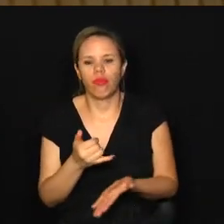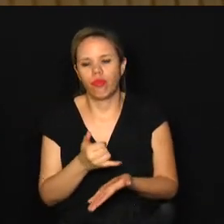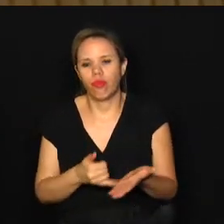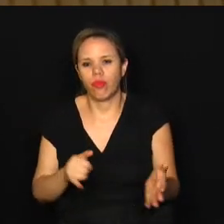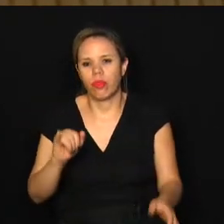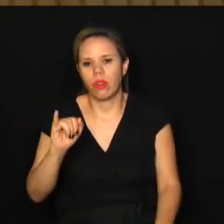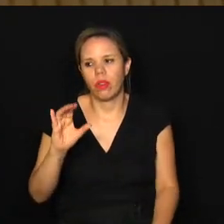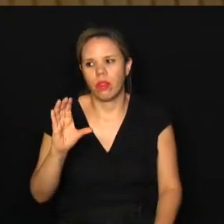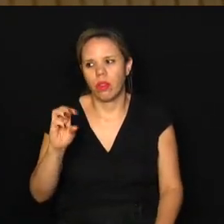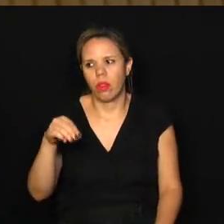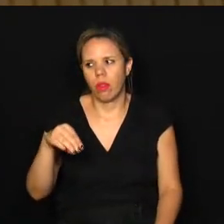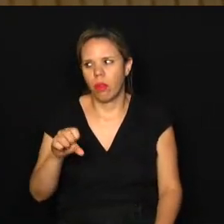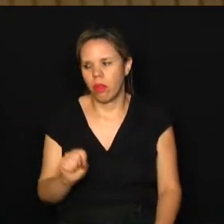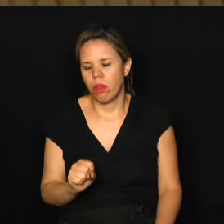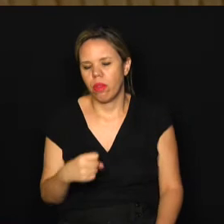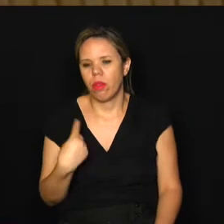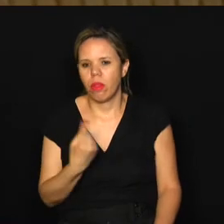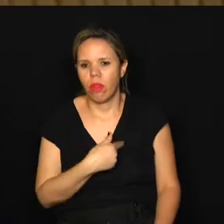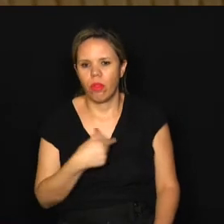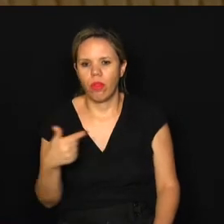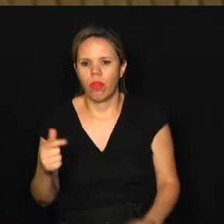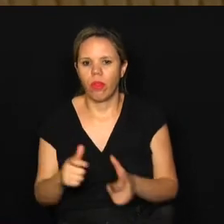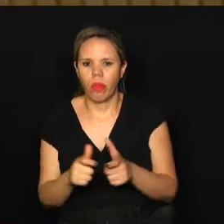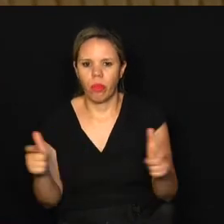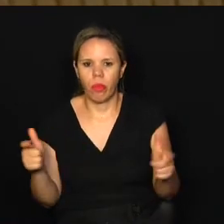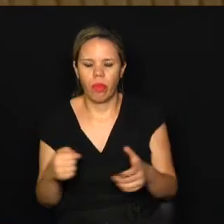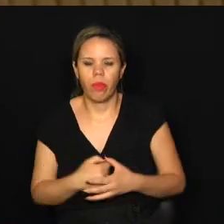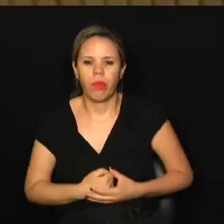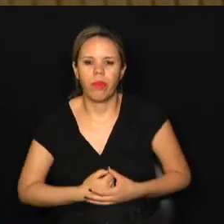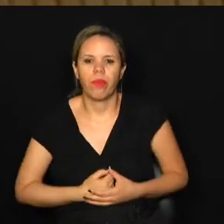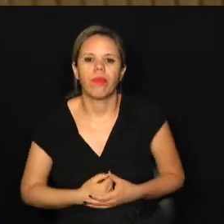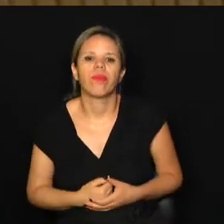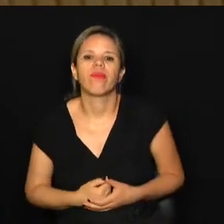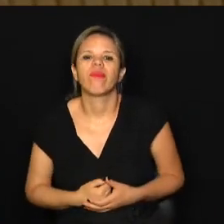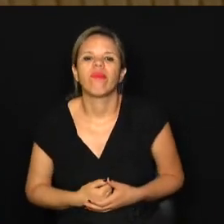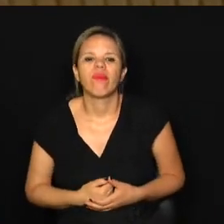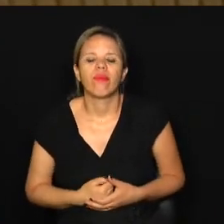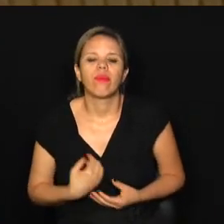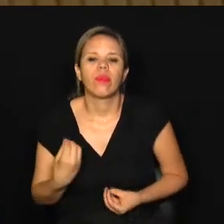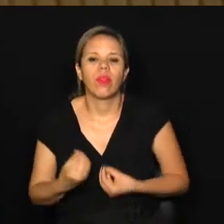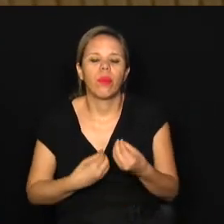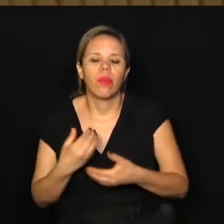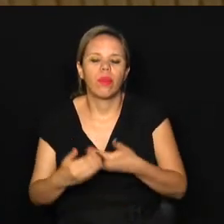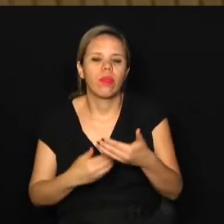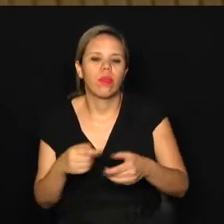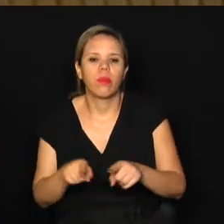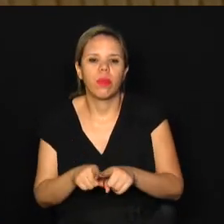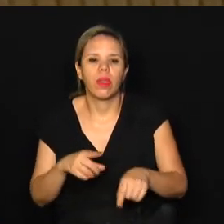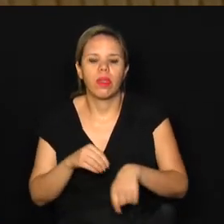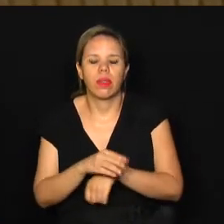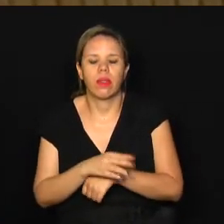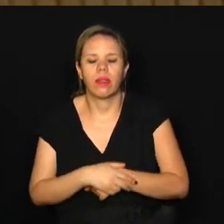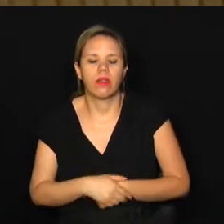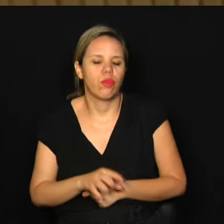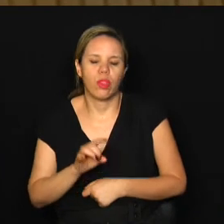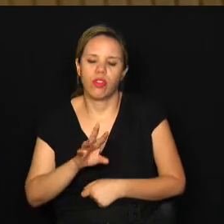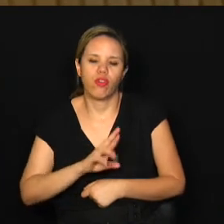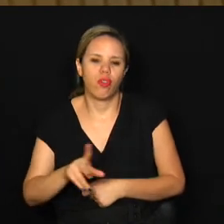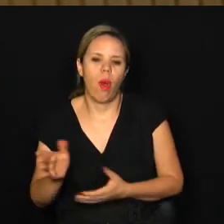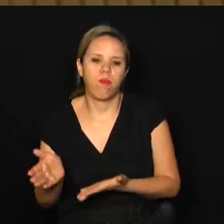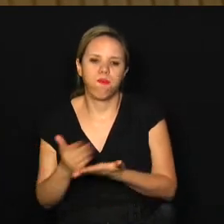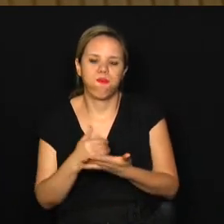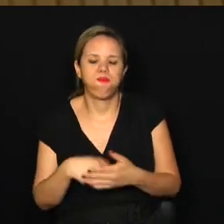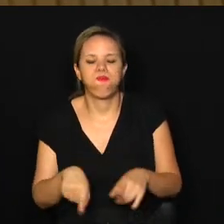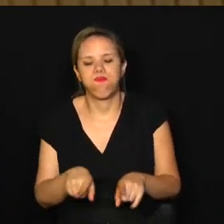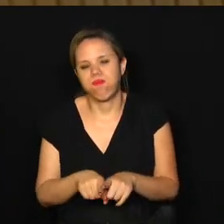ICMS ele é o nosso segundo maior tributo, como a consequência que ele traz. Então, não é só a arrecadação, tendo em